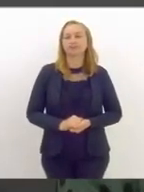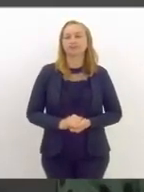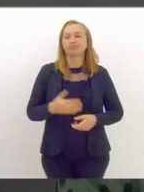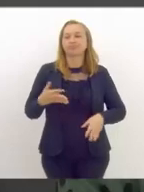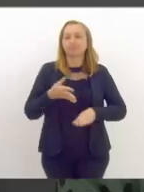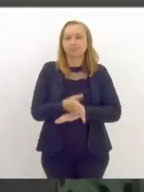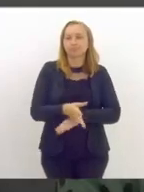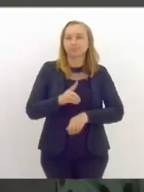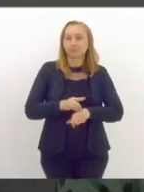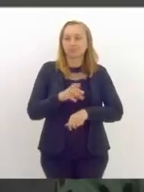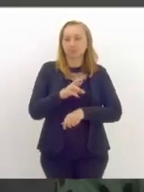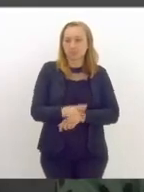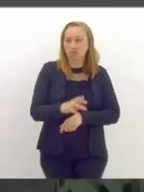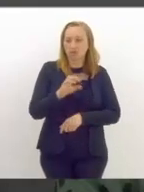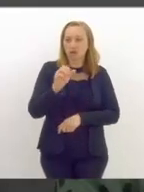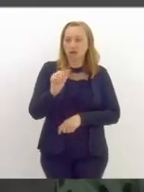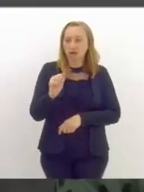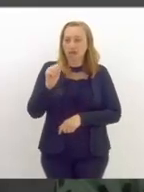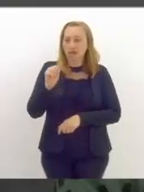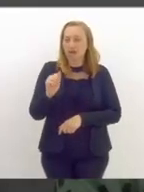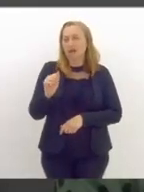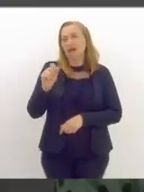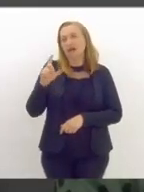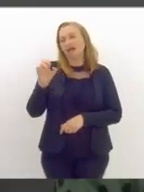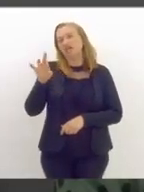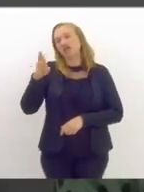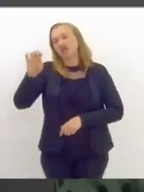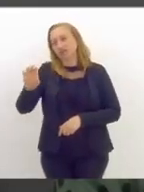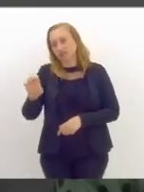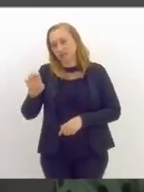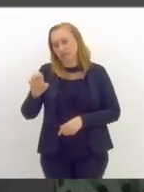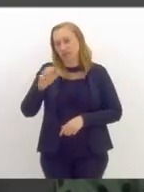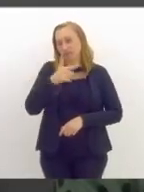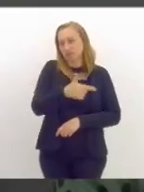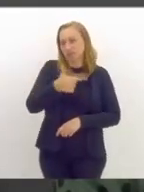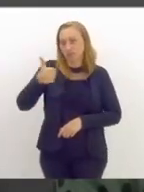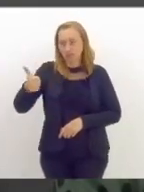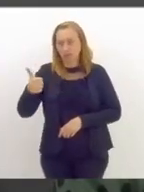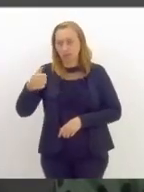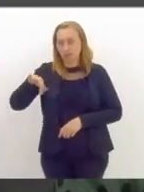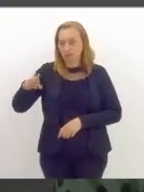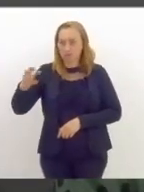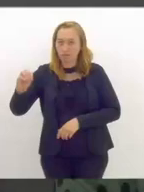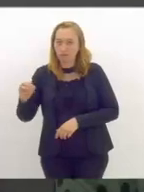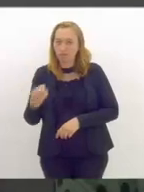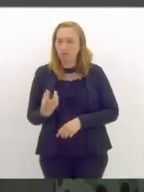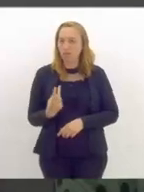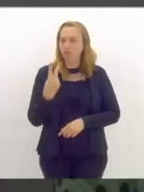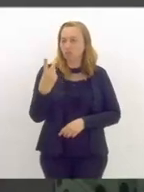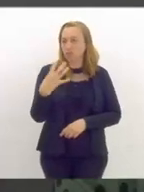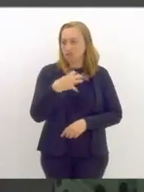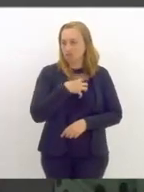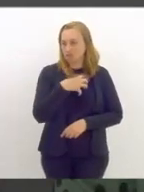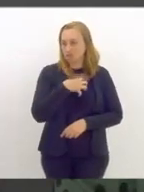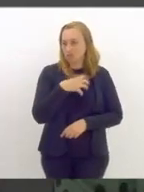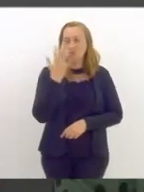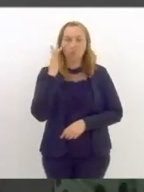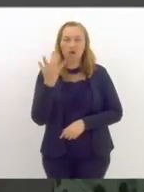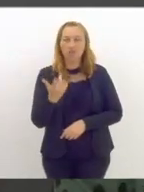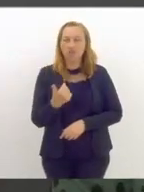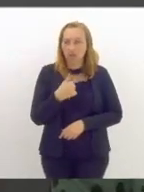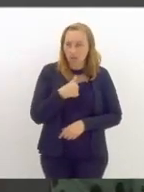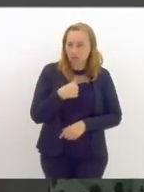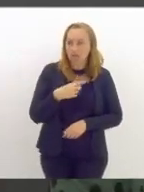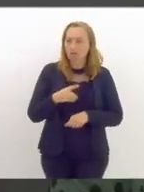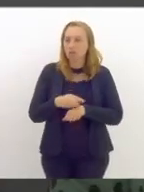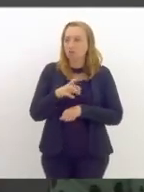doutor Kiep em maio de 2021, presidente Siciliano, trouxe dois sentimentos, e acho que tanto eu quanto